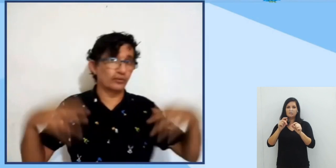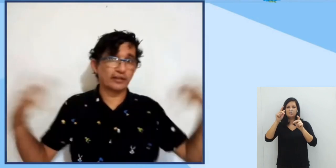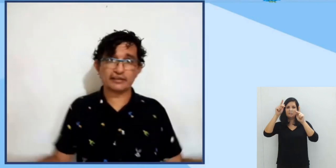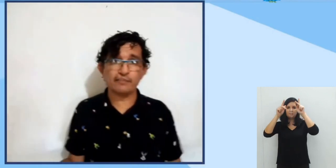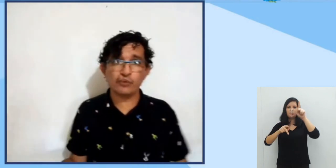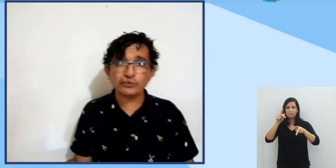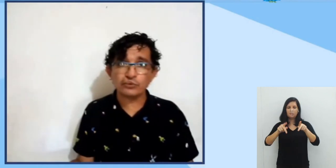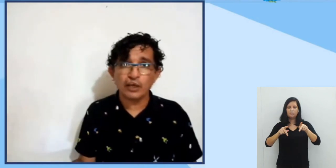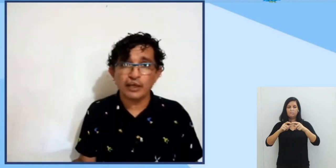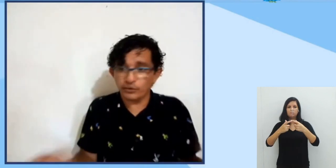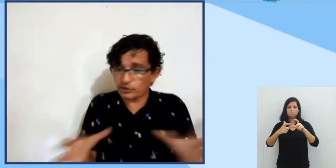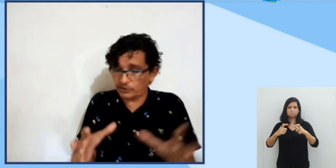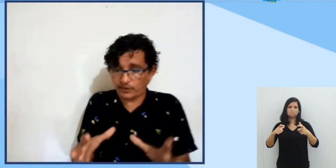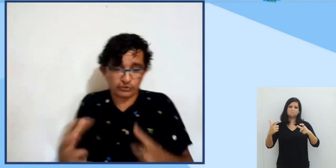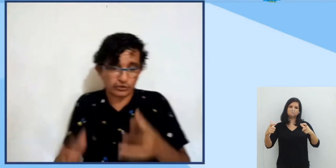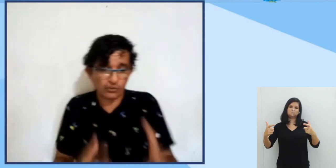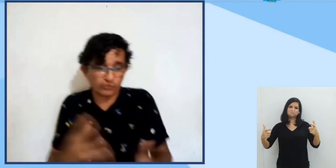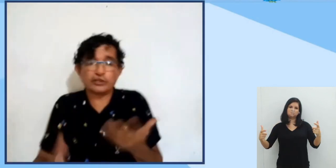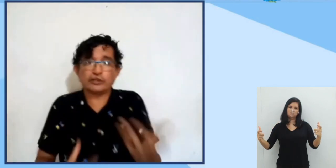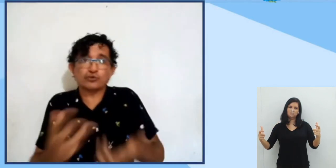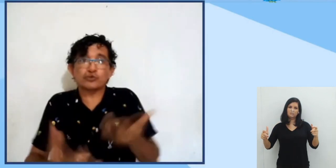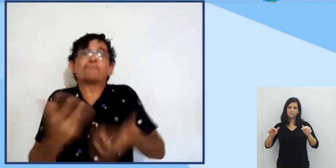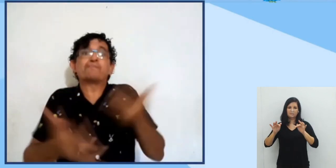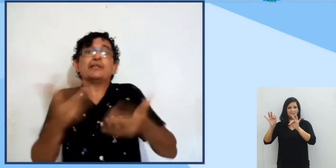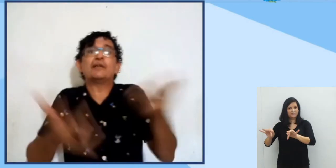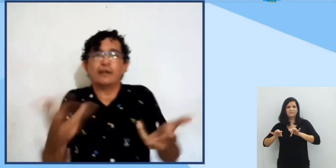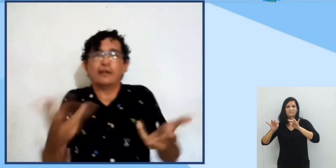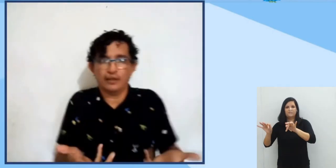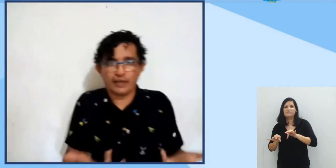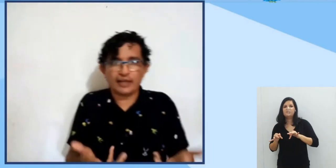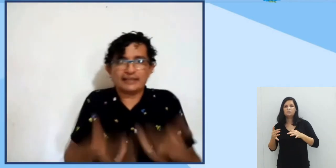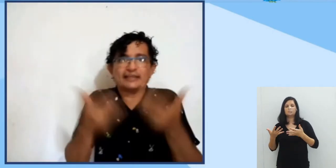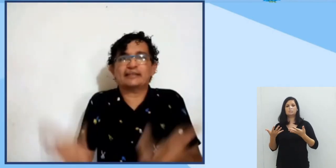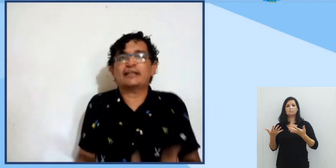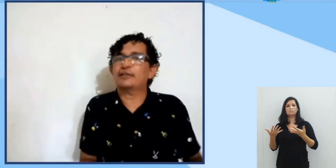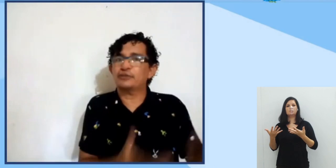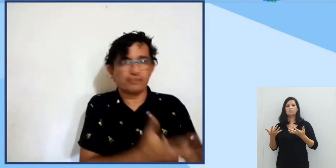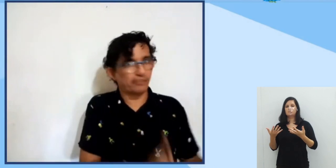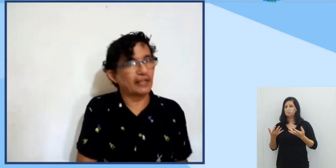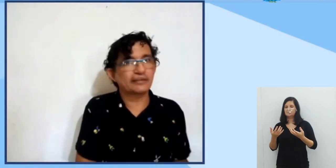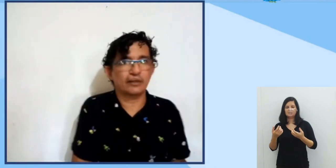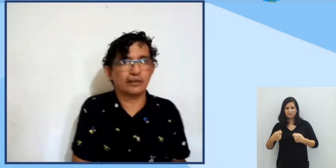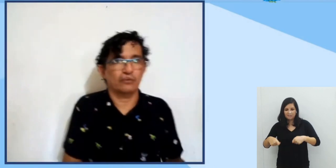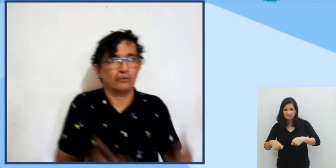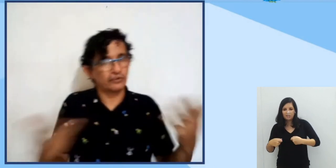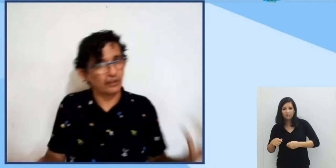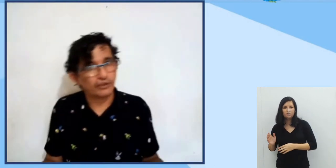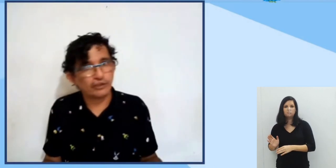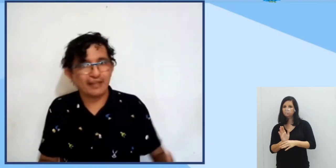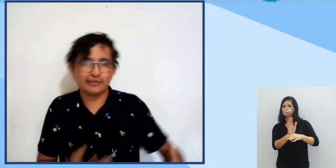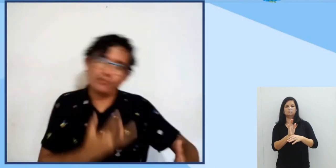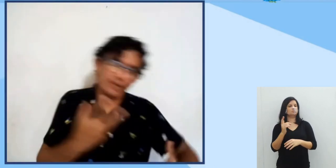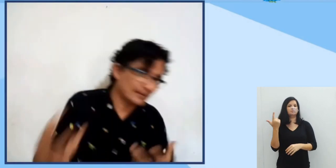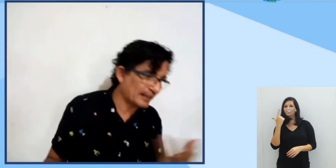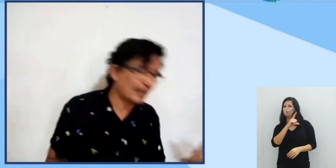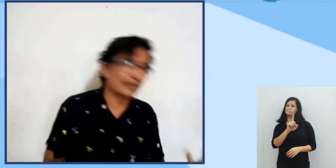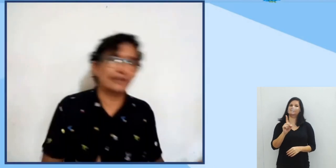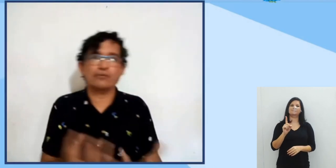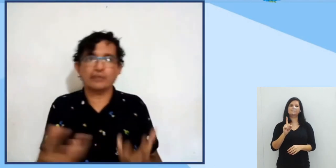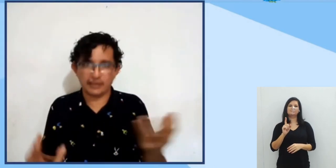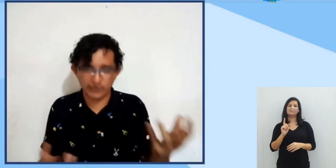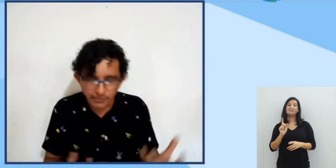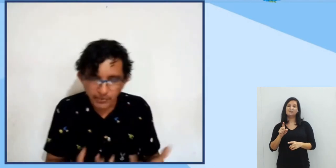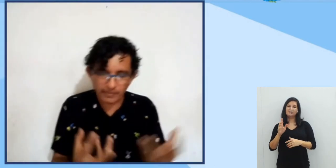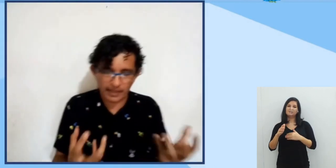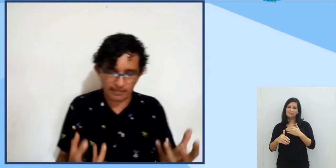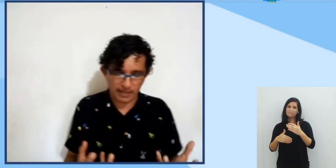população começou a crescer muito e os feudos não conseguiam suprir, né, a necessidade da população. Consequentemente, começa aí a